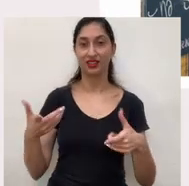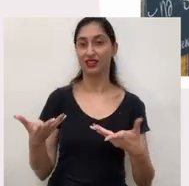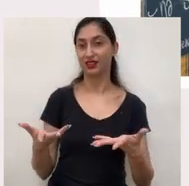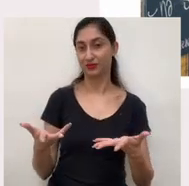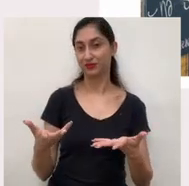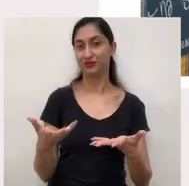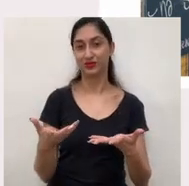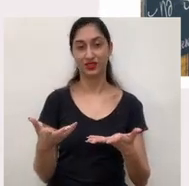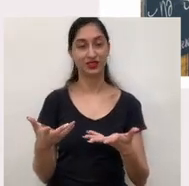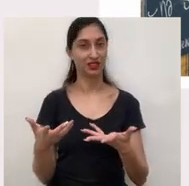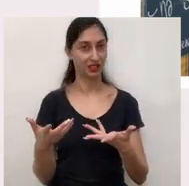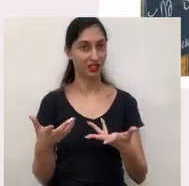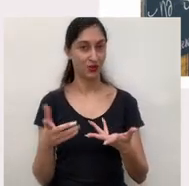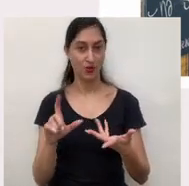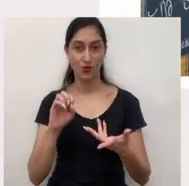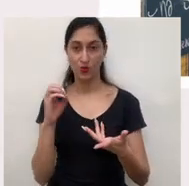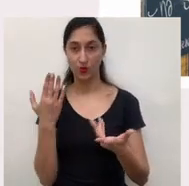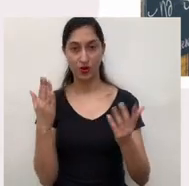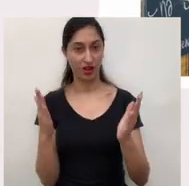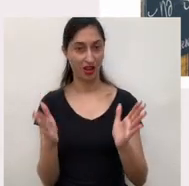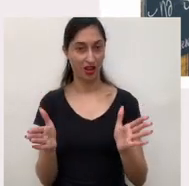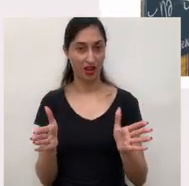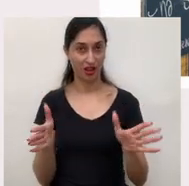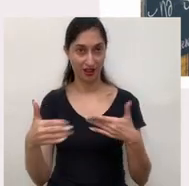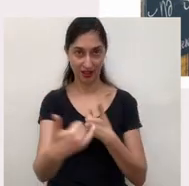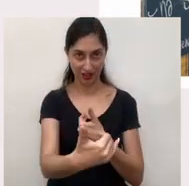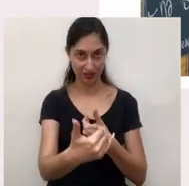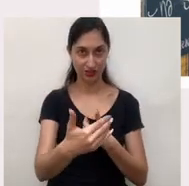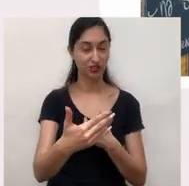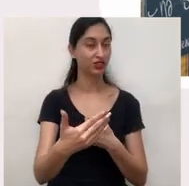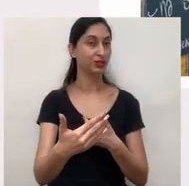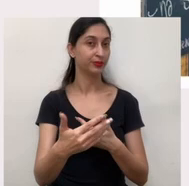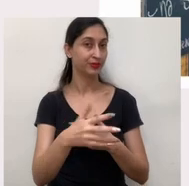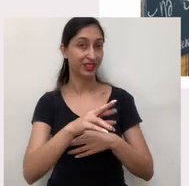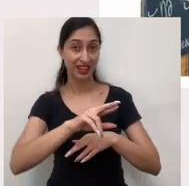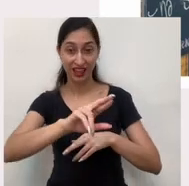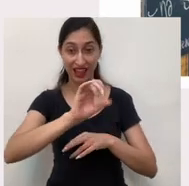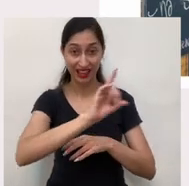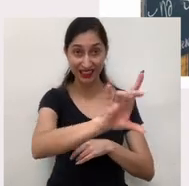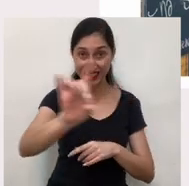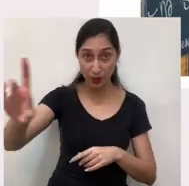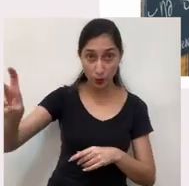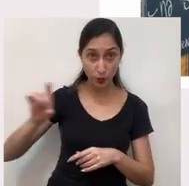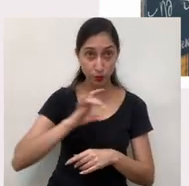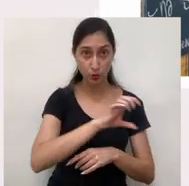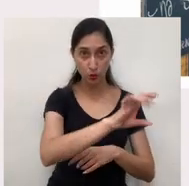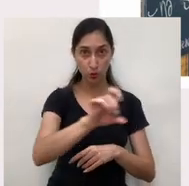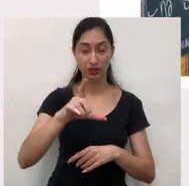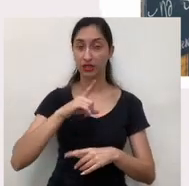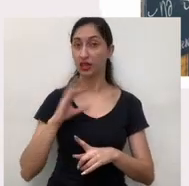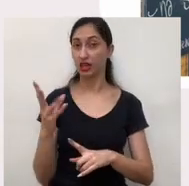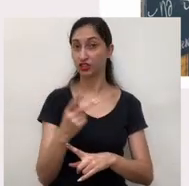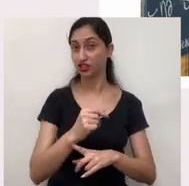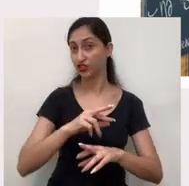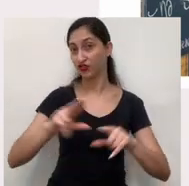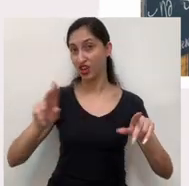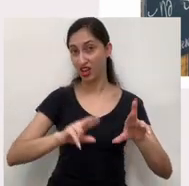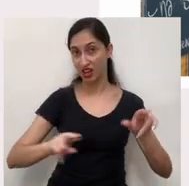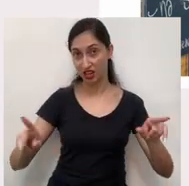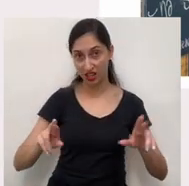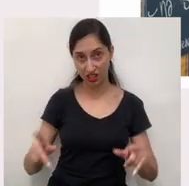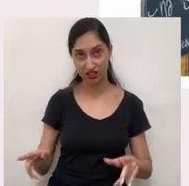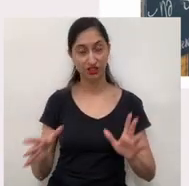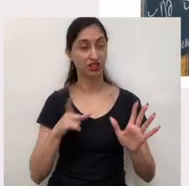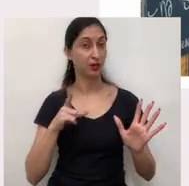Felipe Martins, ou a caixa da Greco Design para os biscoitos, né? Enfim,